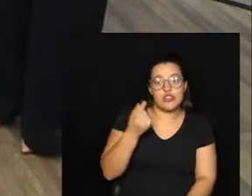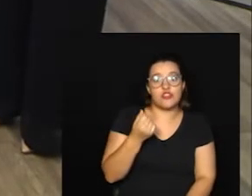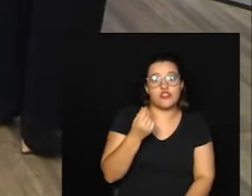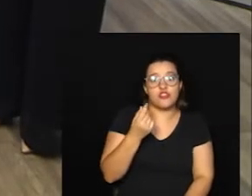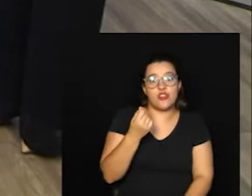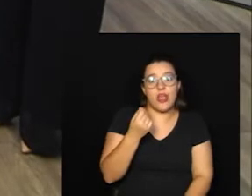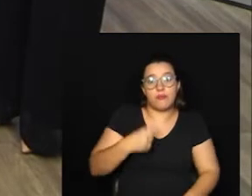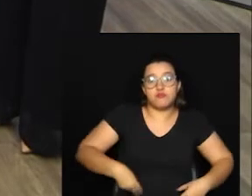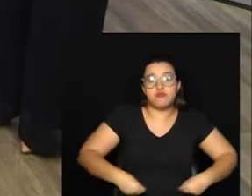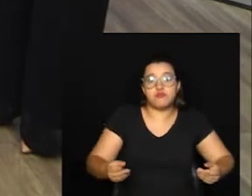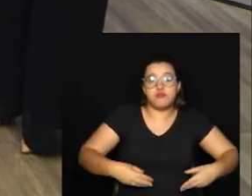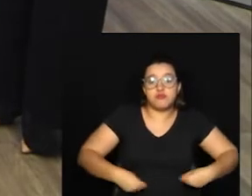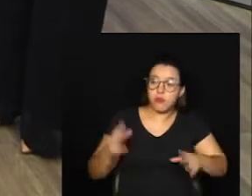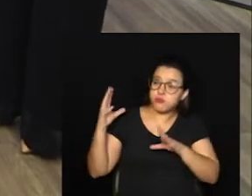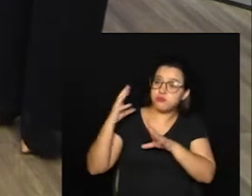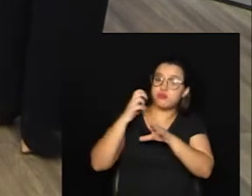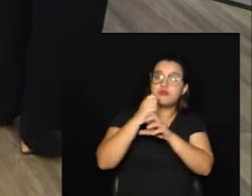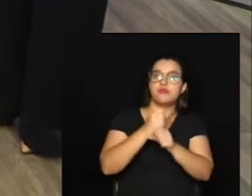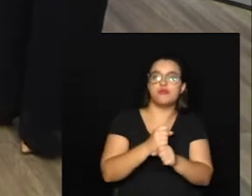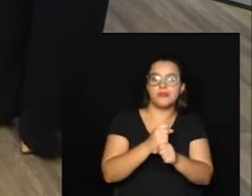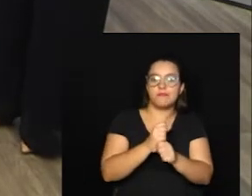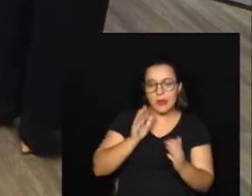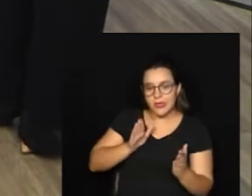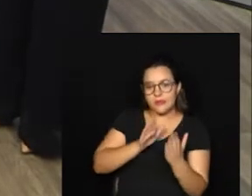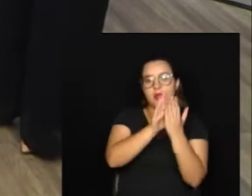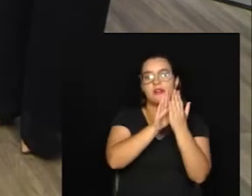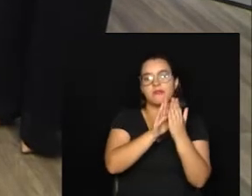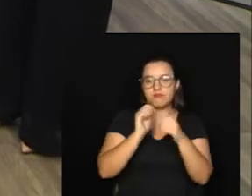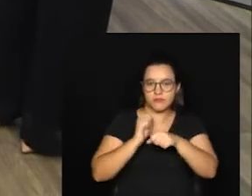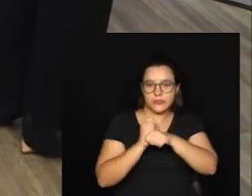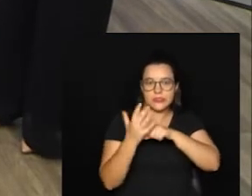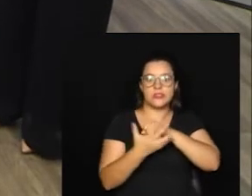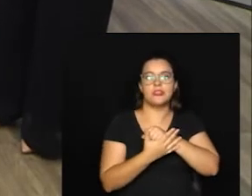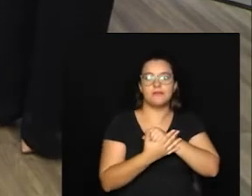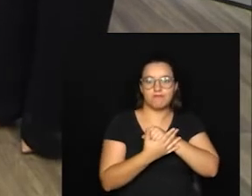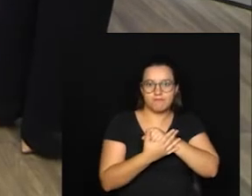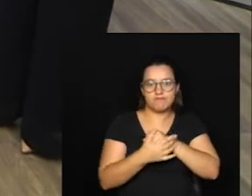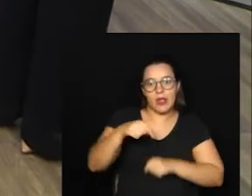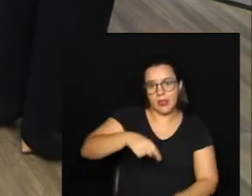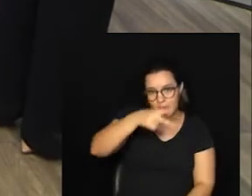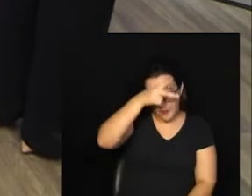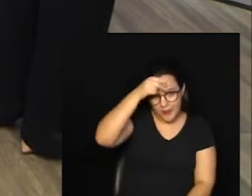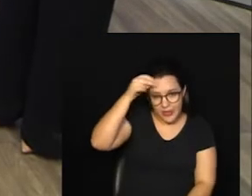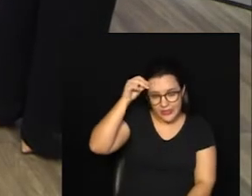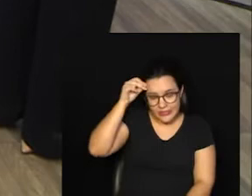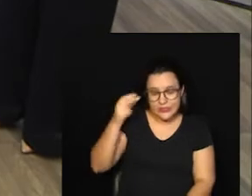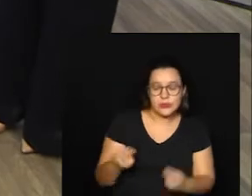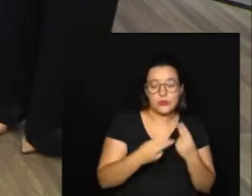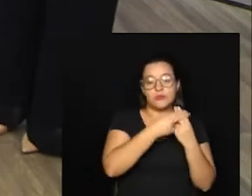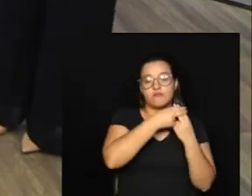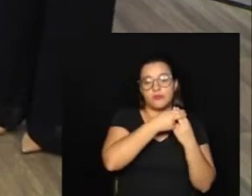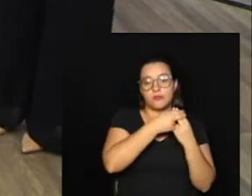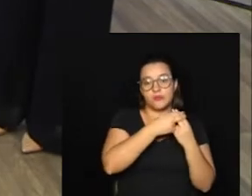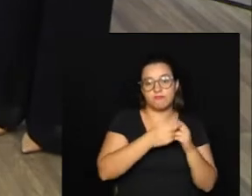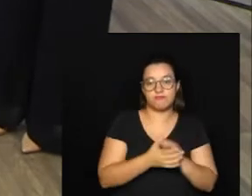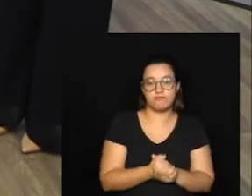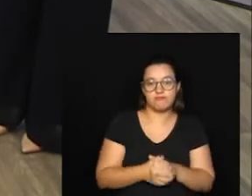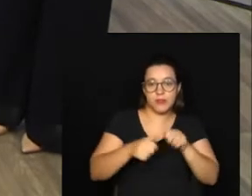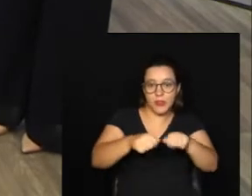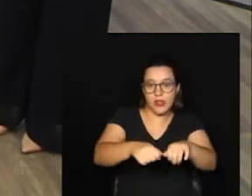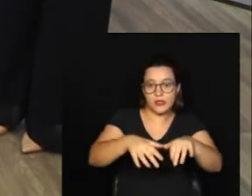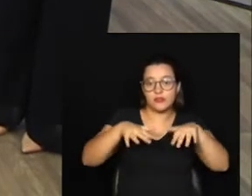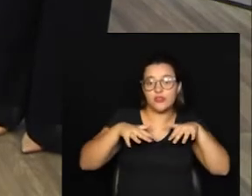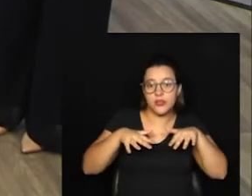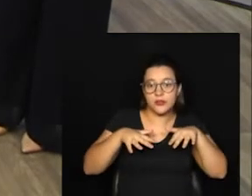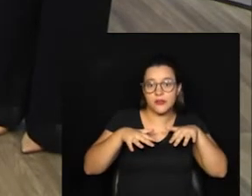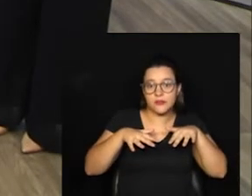de todo esse enfrentamento na saúde, nas contas municipais do SUS. E essa audiência pública,